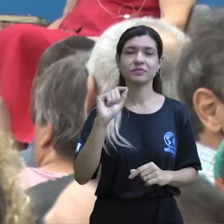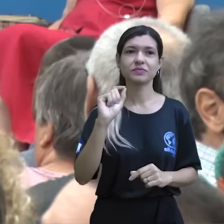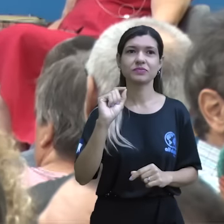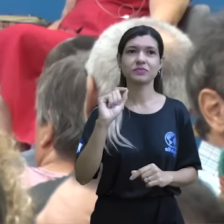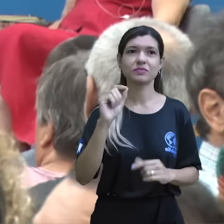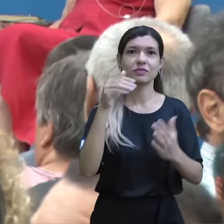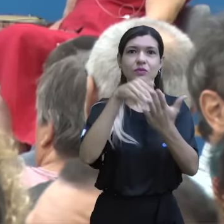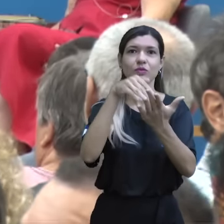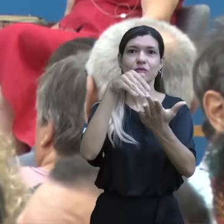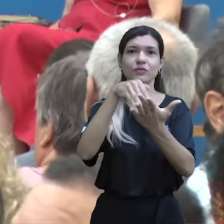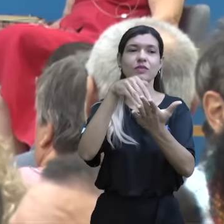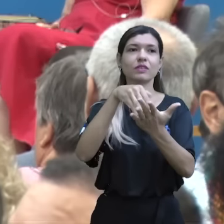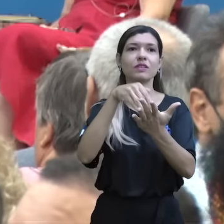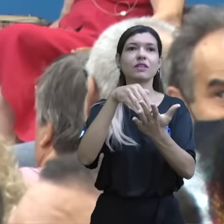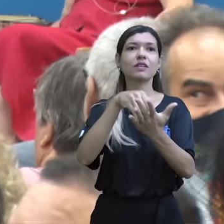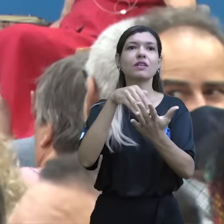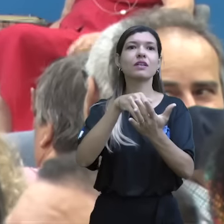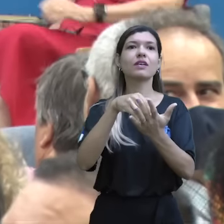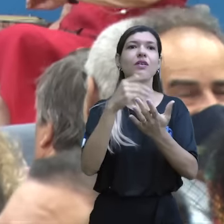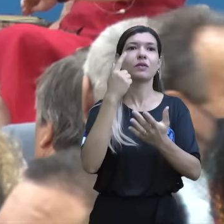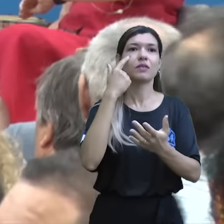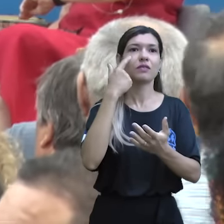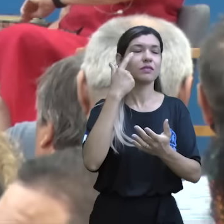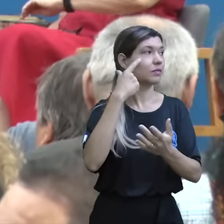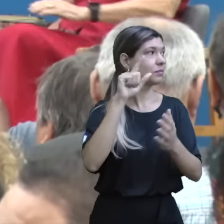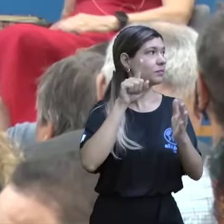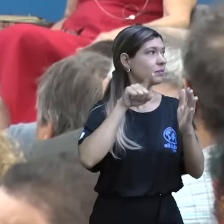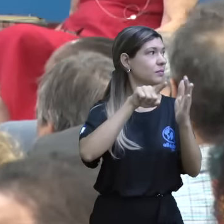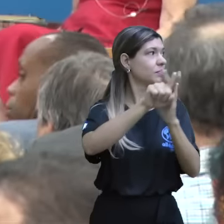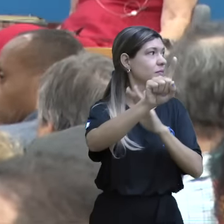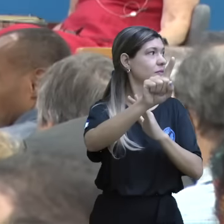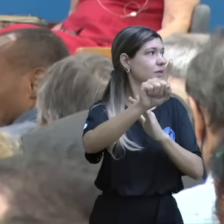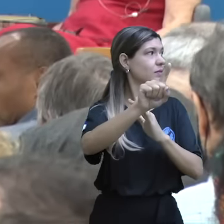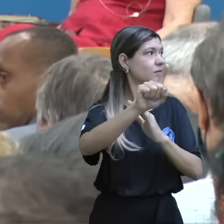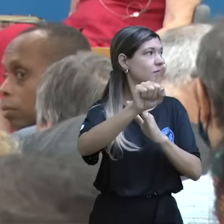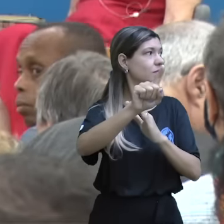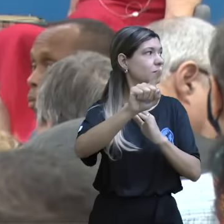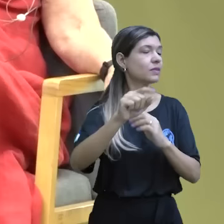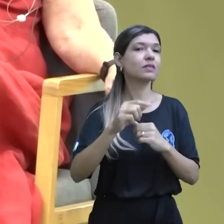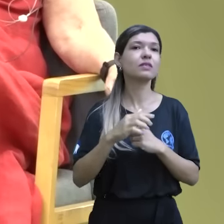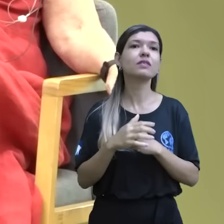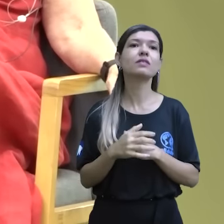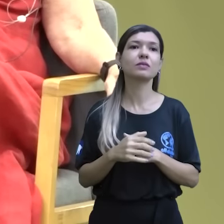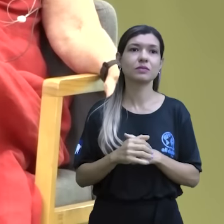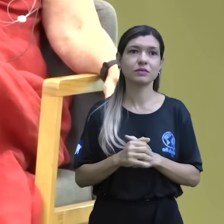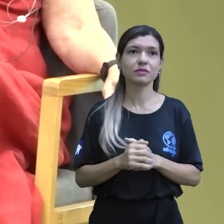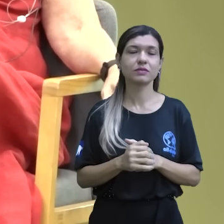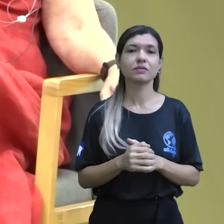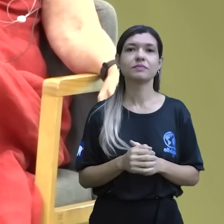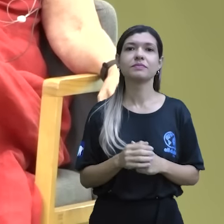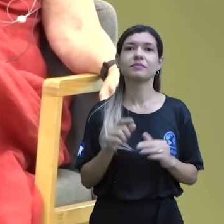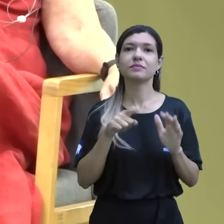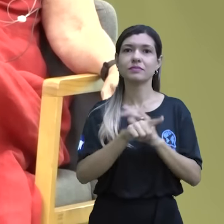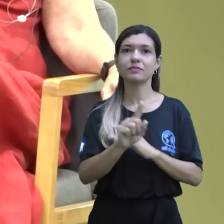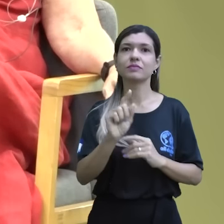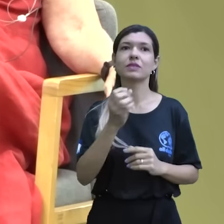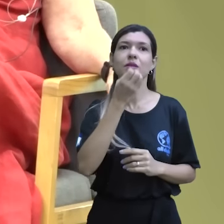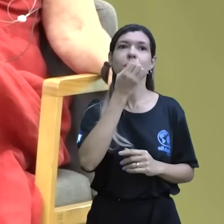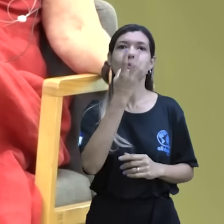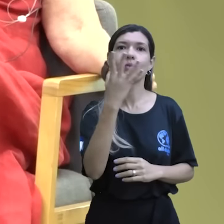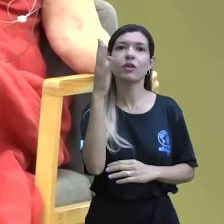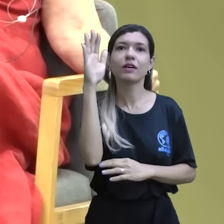levantar para ficar assim, mais visível. Boa tarde. Legal. Diz o nome, por favor. Boa tarde, Rodrigo. Nos anos 90, a TV